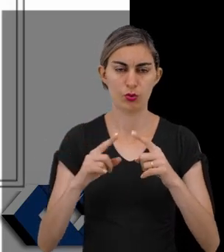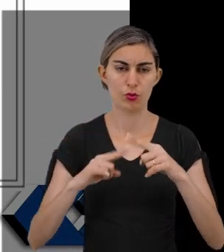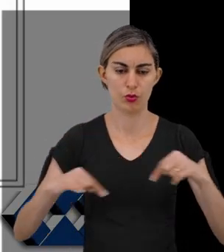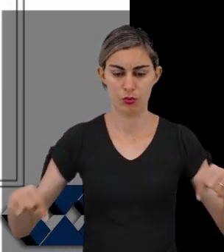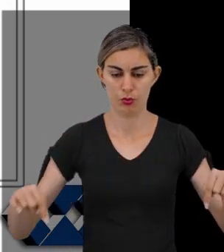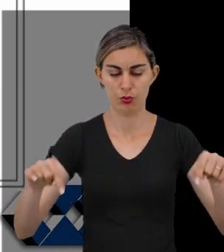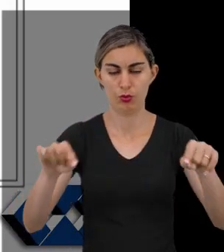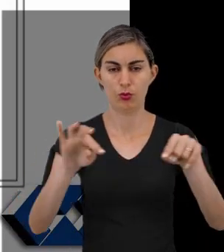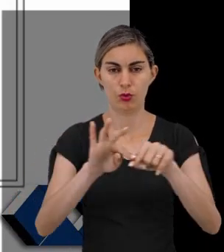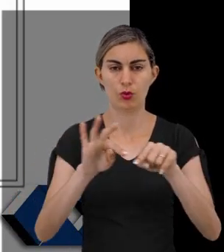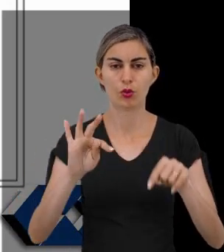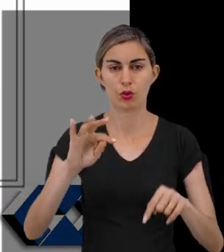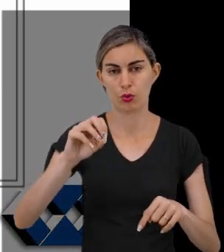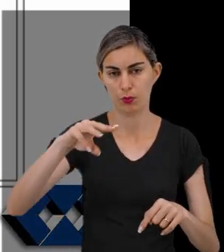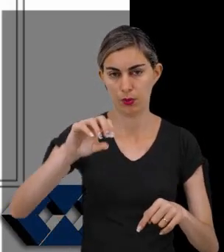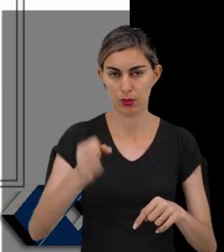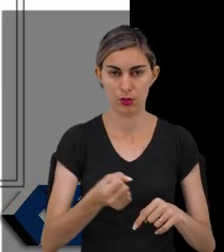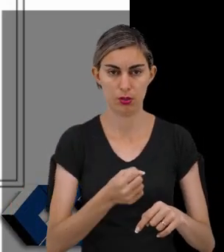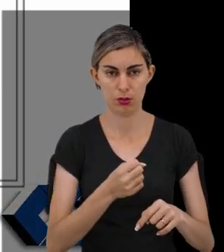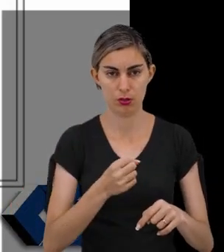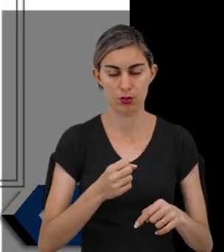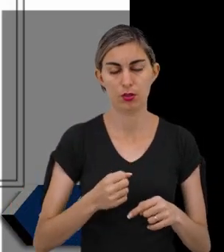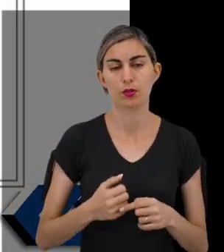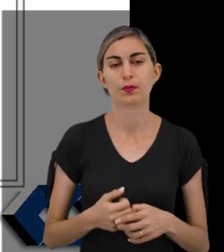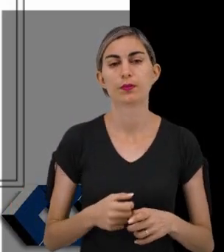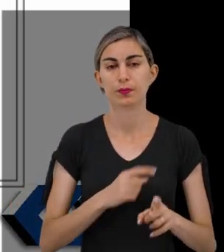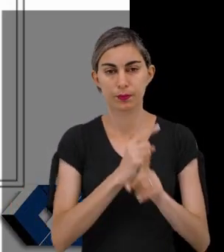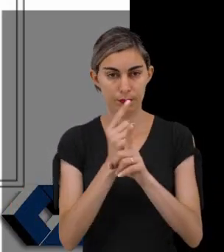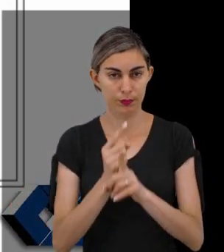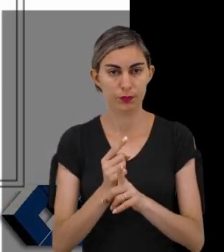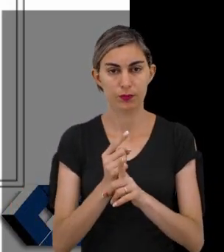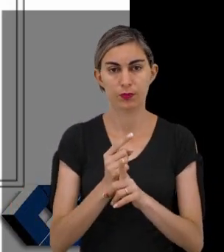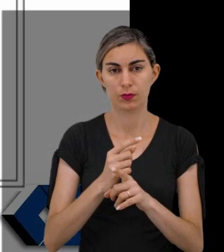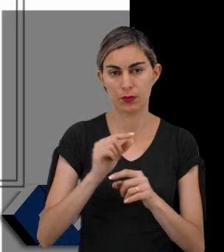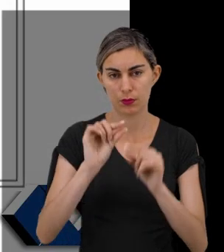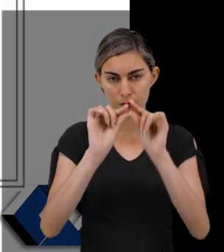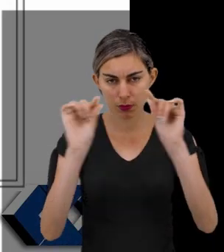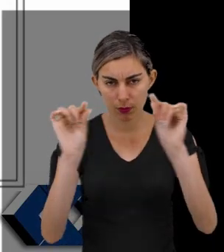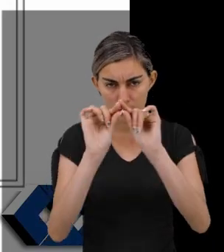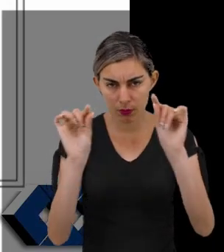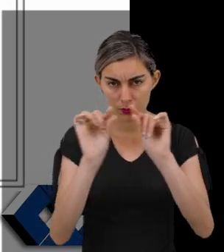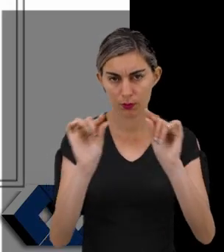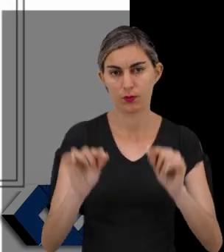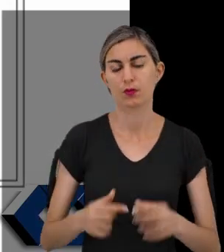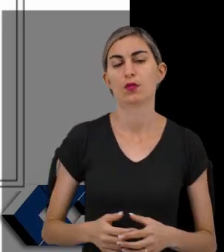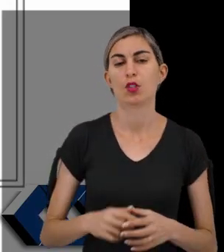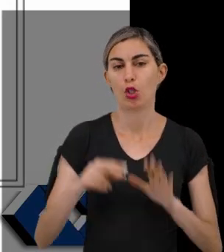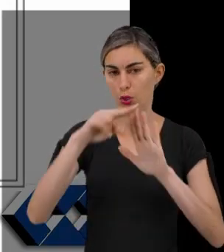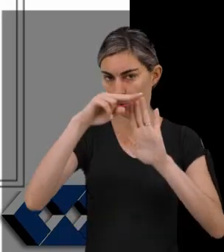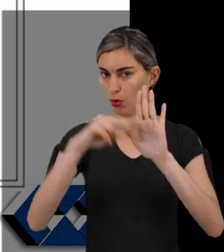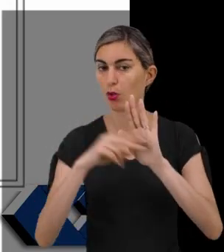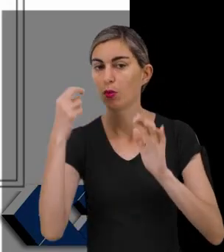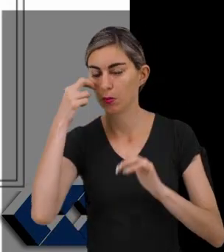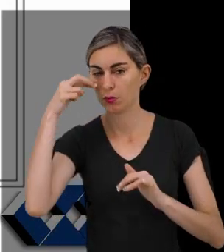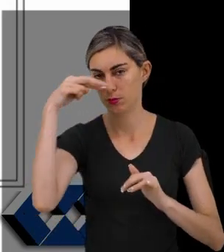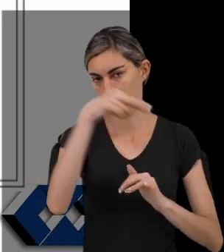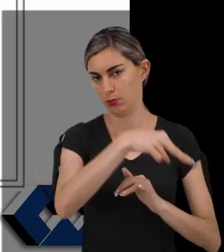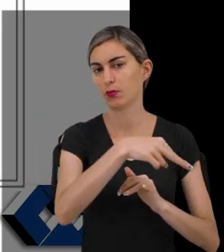nossas tomadas, né, que eles são identificados com esses símbolos, né, que a gente viu lá na norma